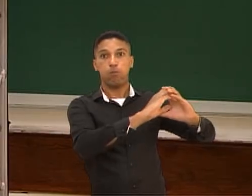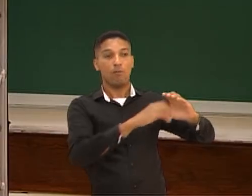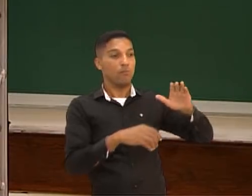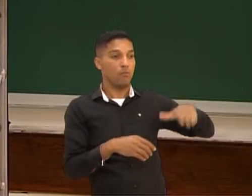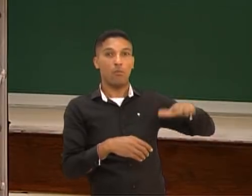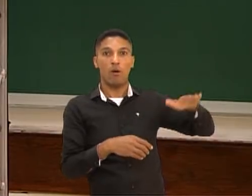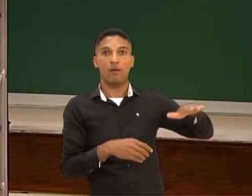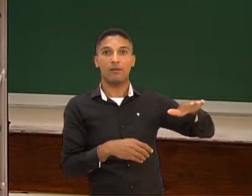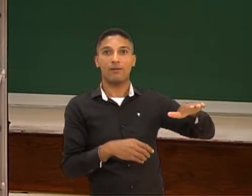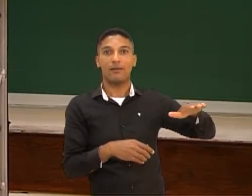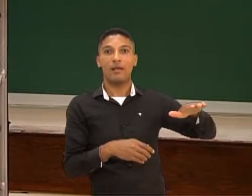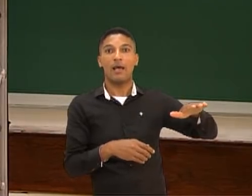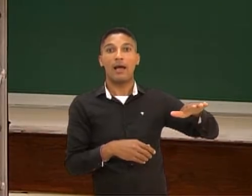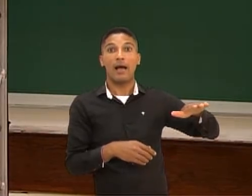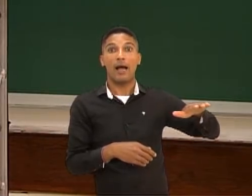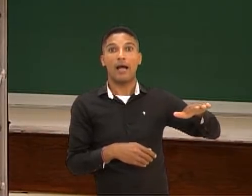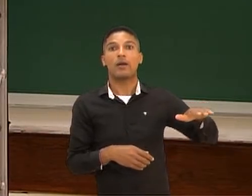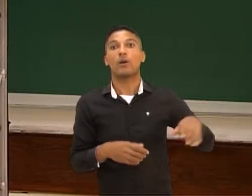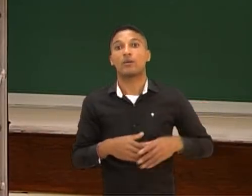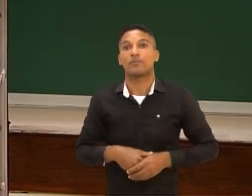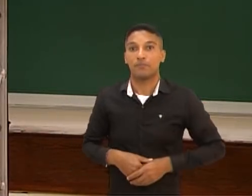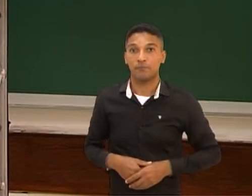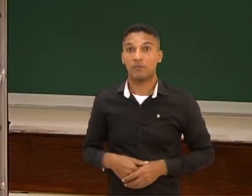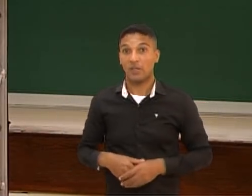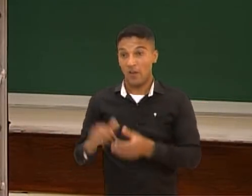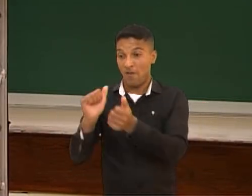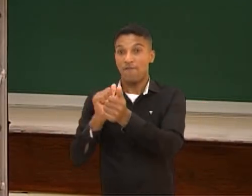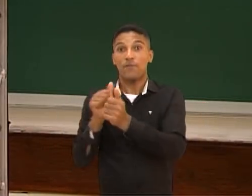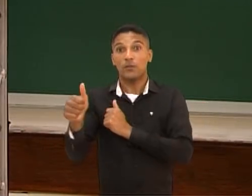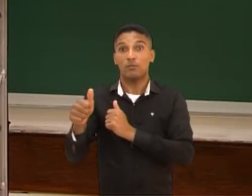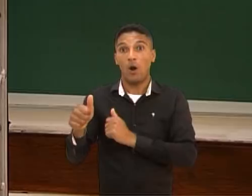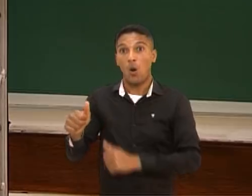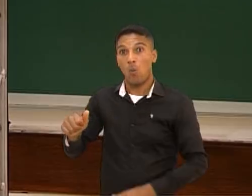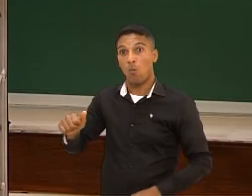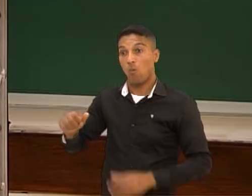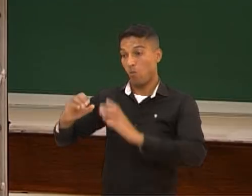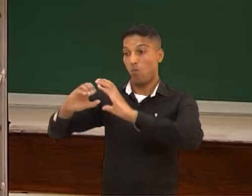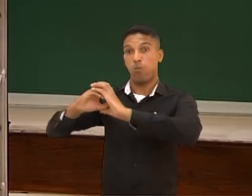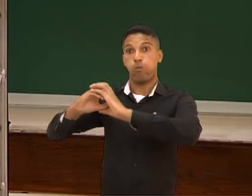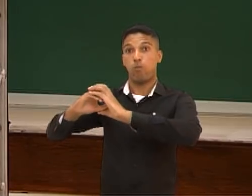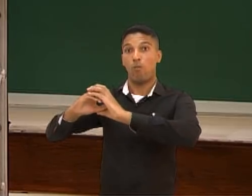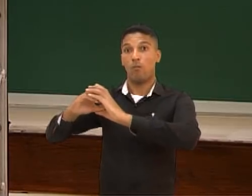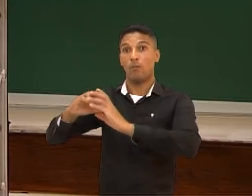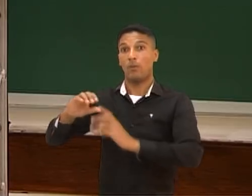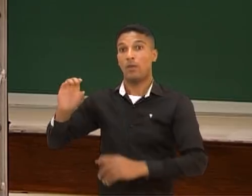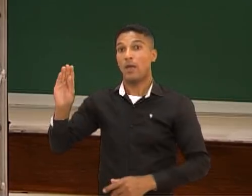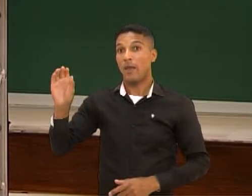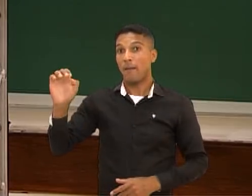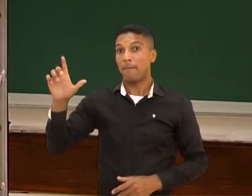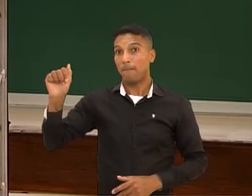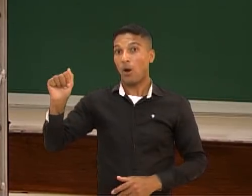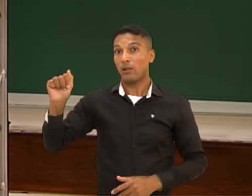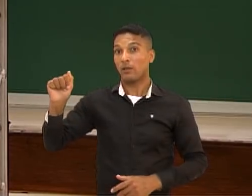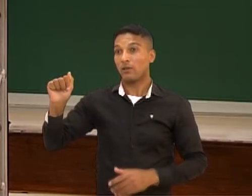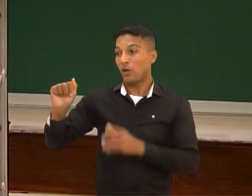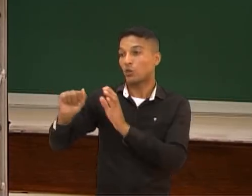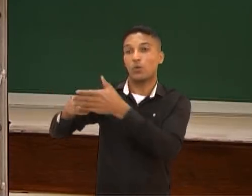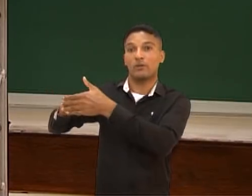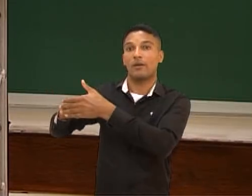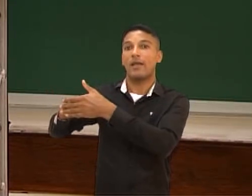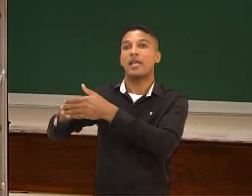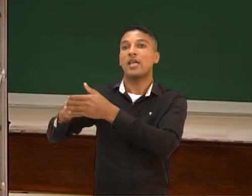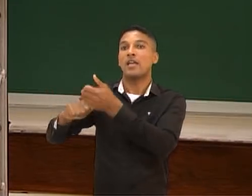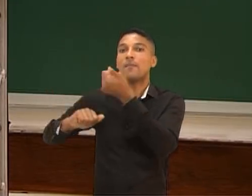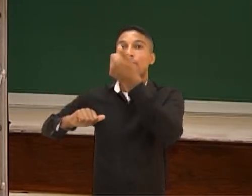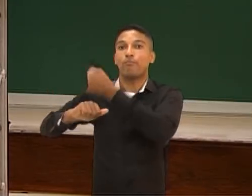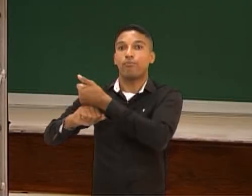a bola, é o centro das atenções, né? Então, ali a gente teve uma omissão, né? No texto anterior não havia